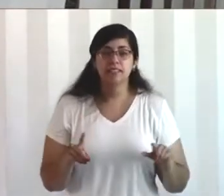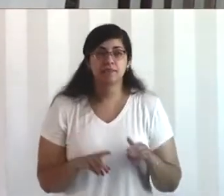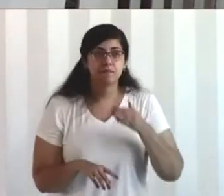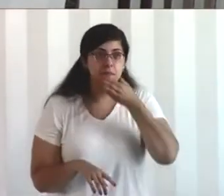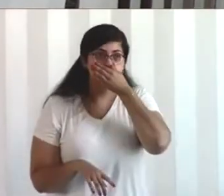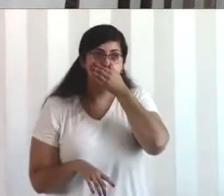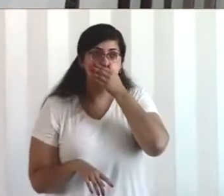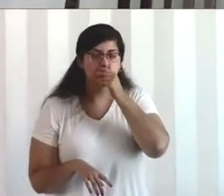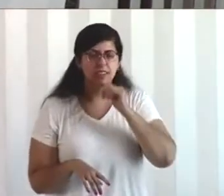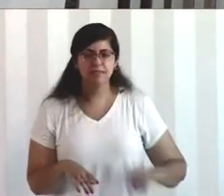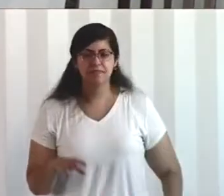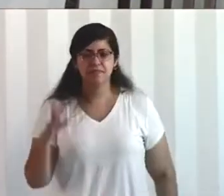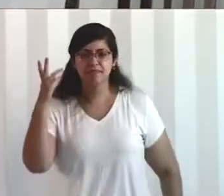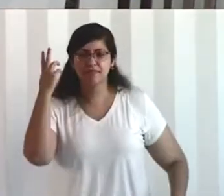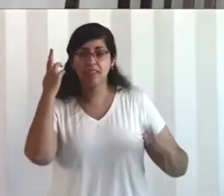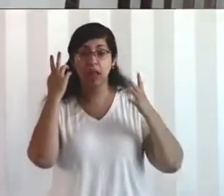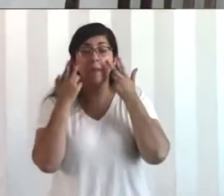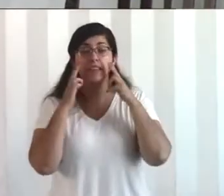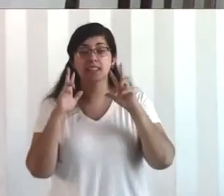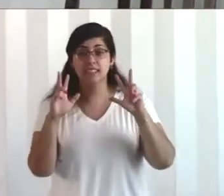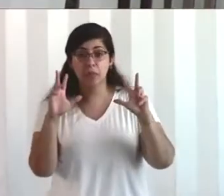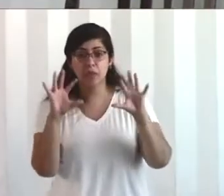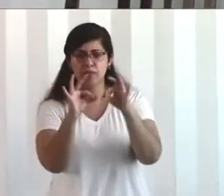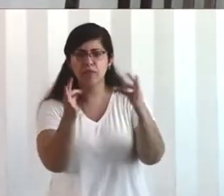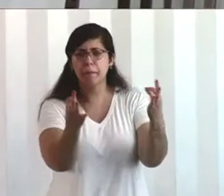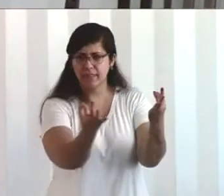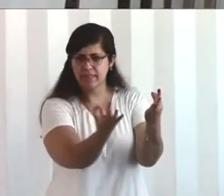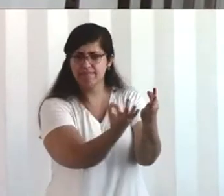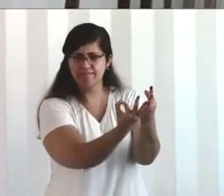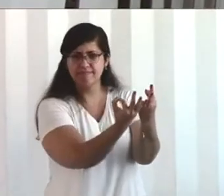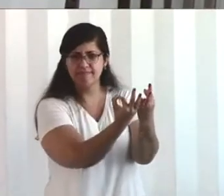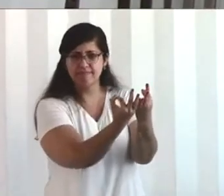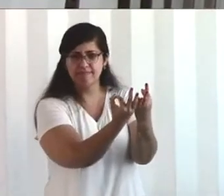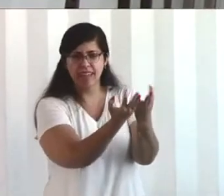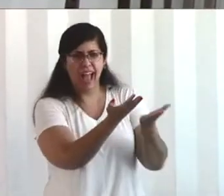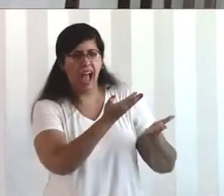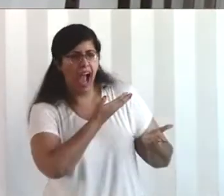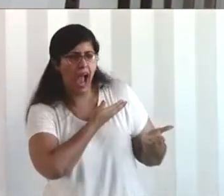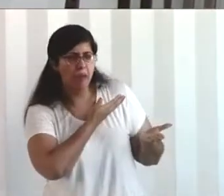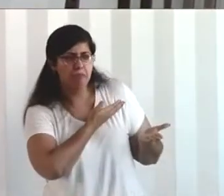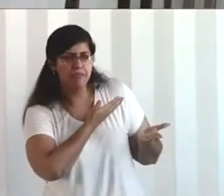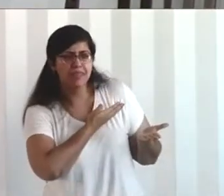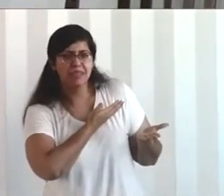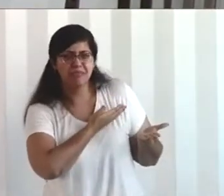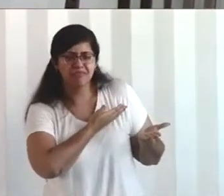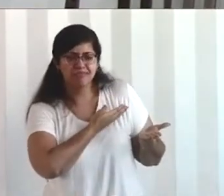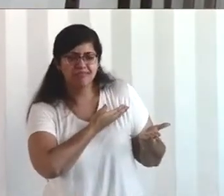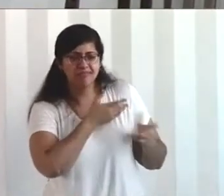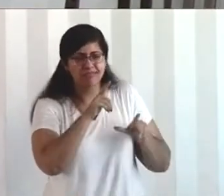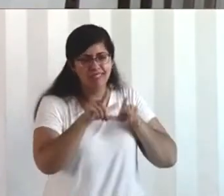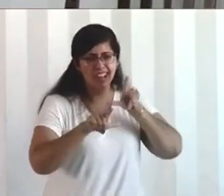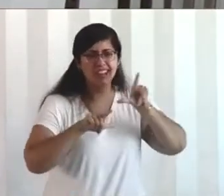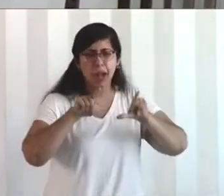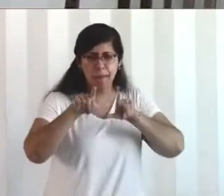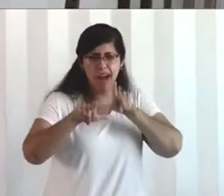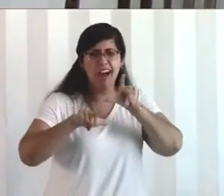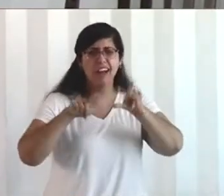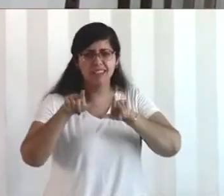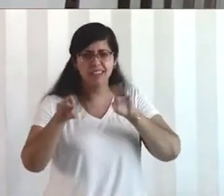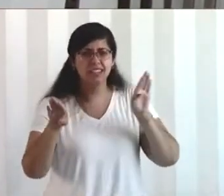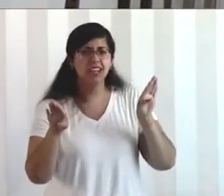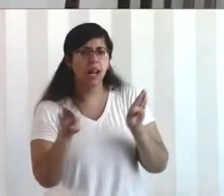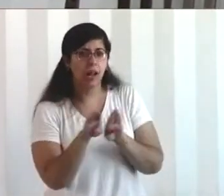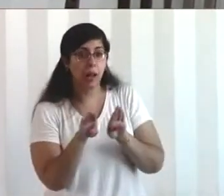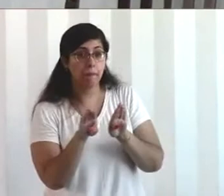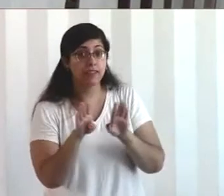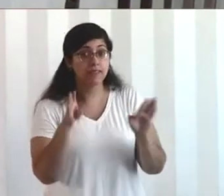abrangentes nos dias atuais são com nossa família, são com nossos queridos companheiros de trabalho, são nas